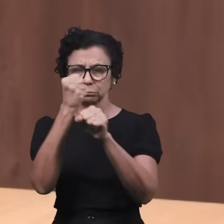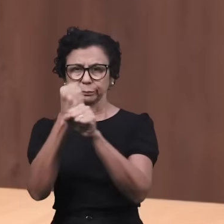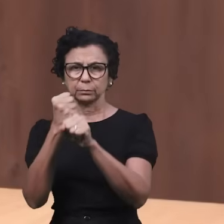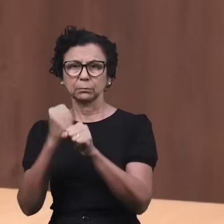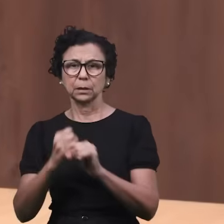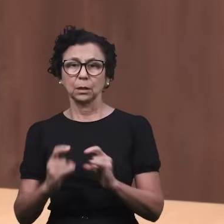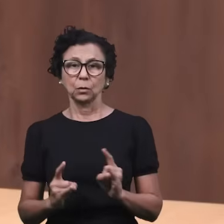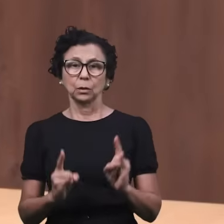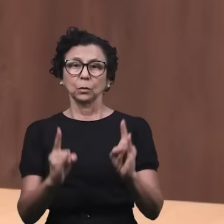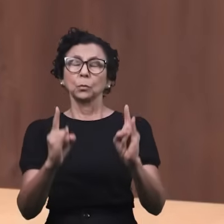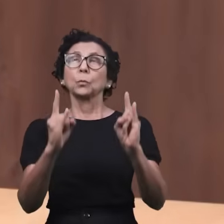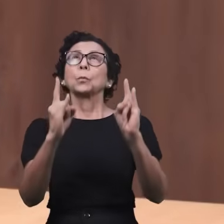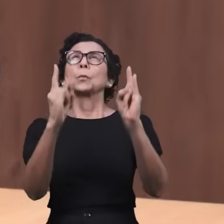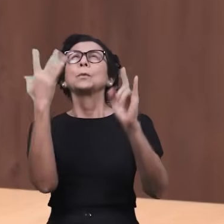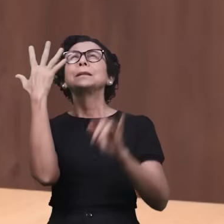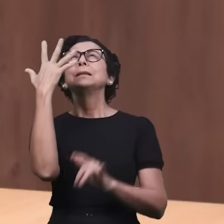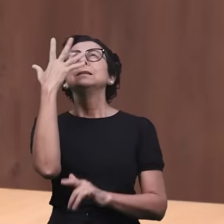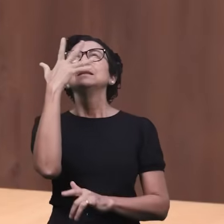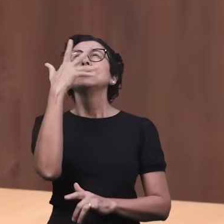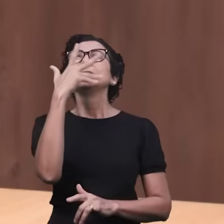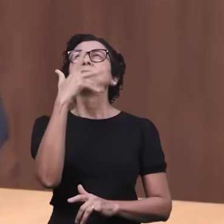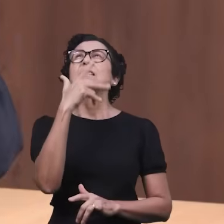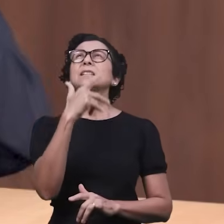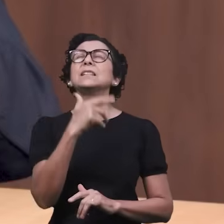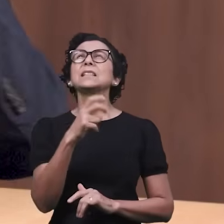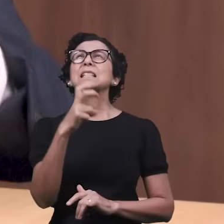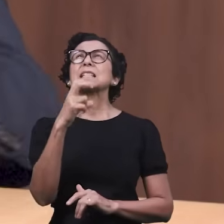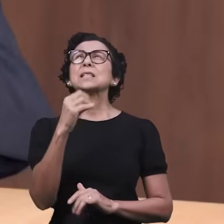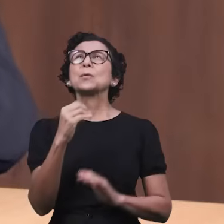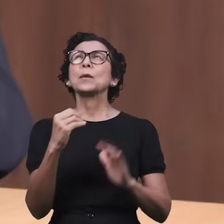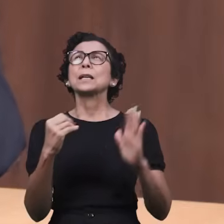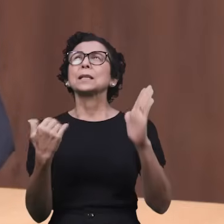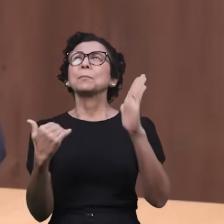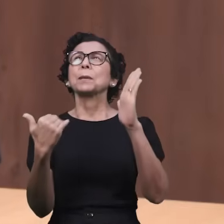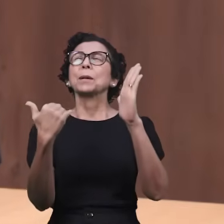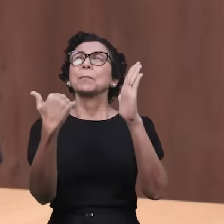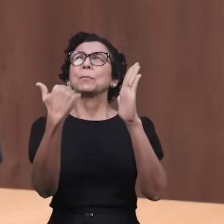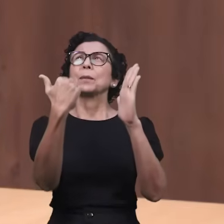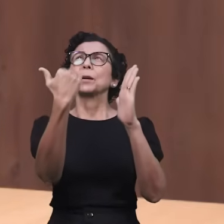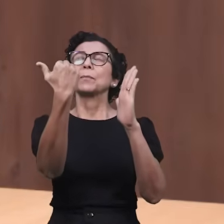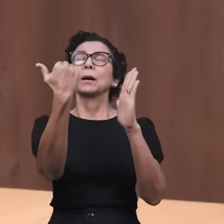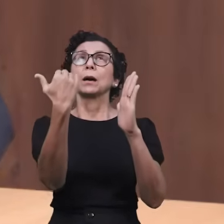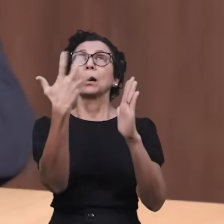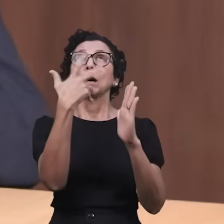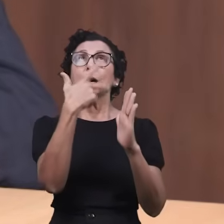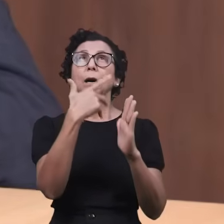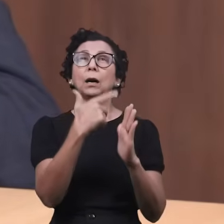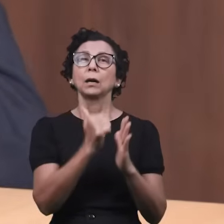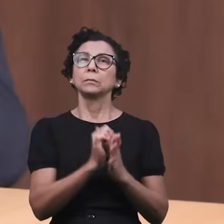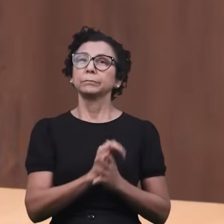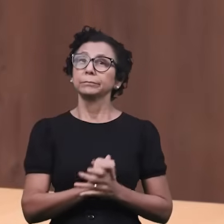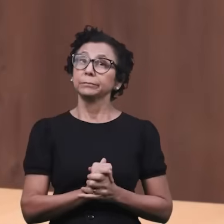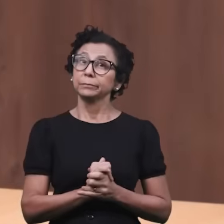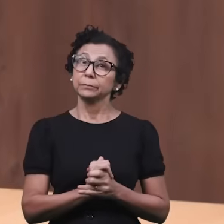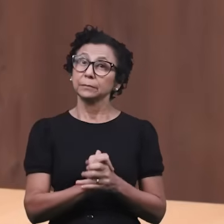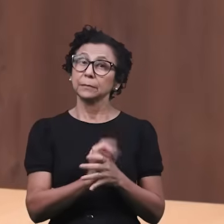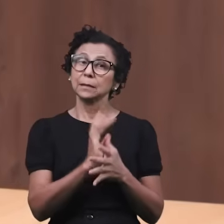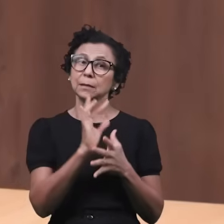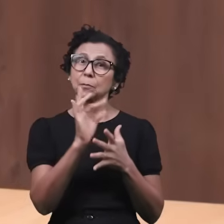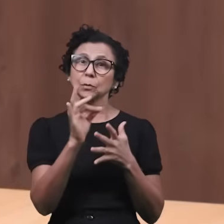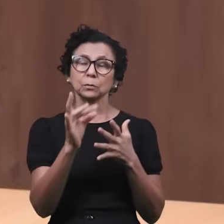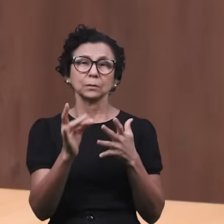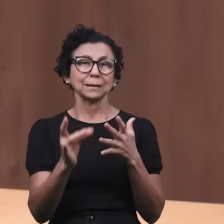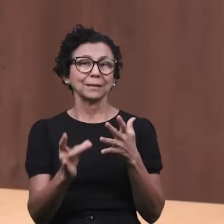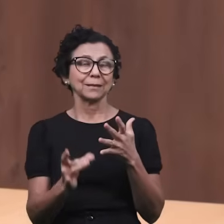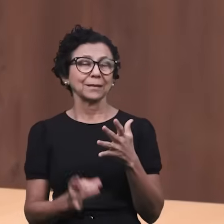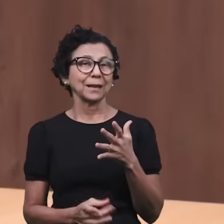edifício belíssimo e tal, com 50 andares, com toda... Mas há detalhes naquele